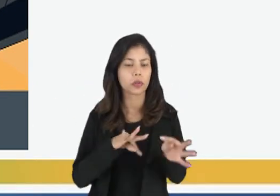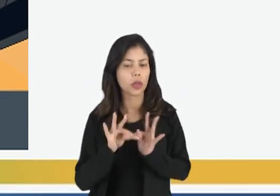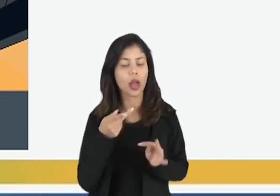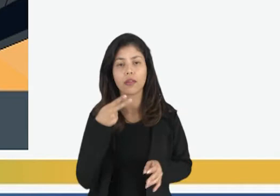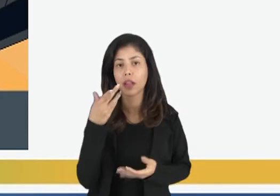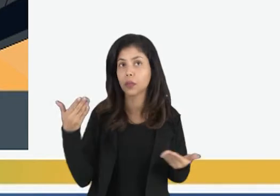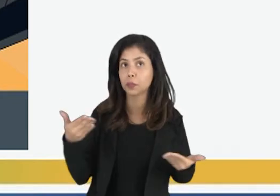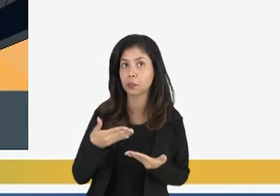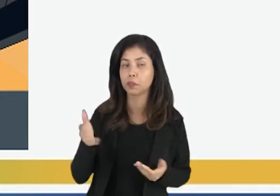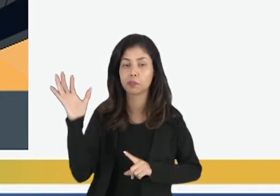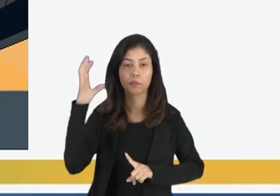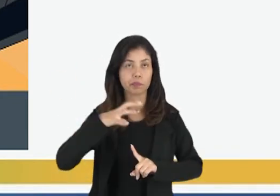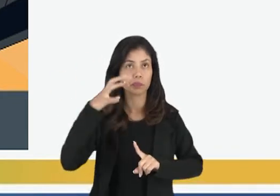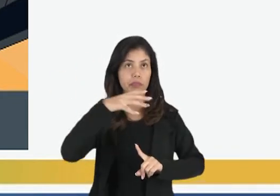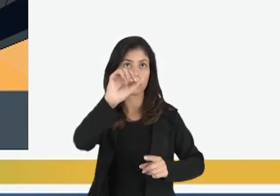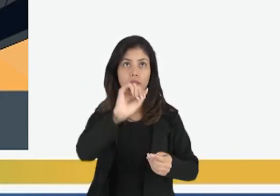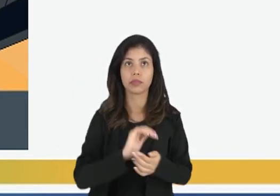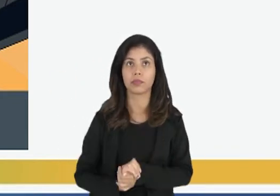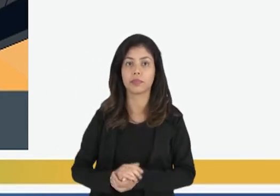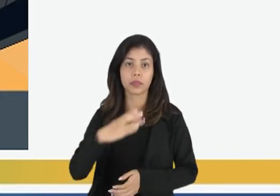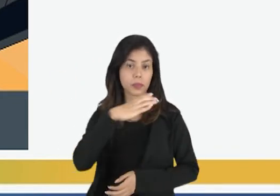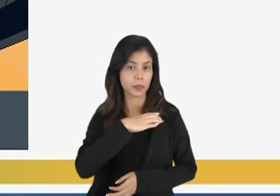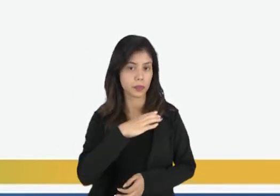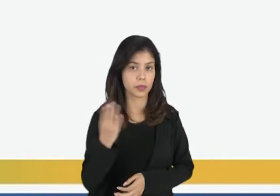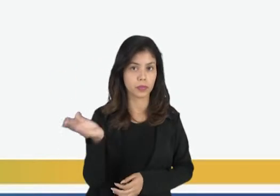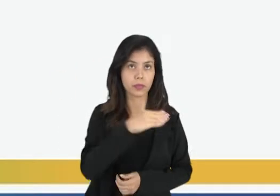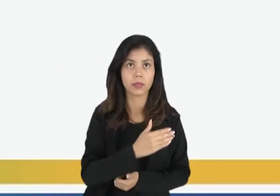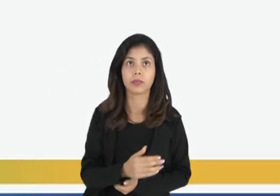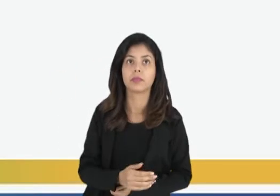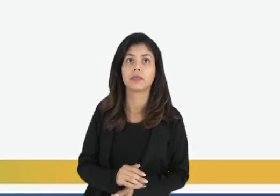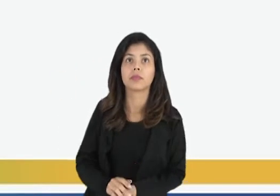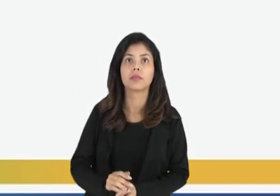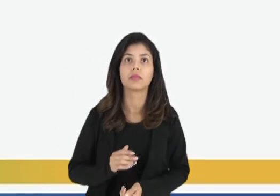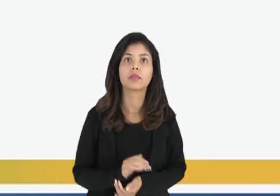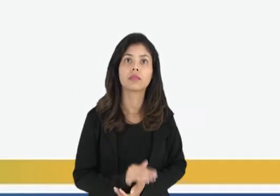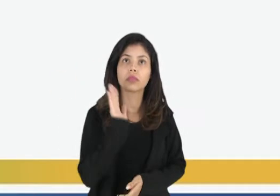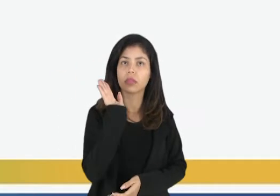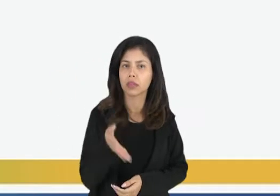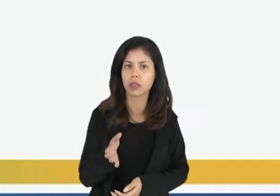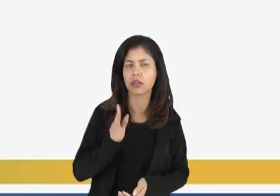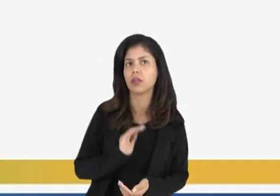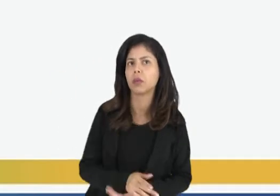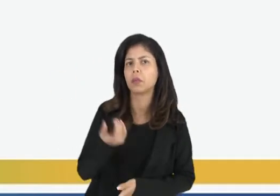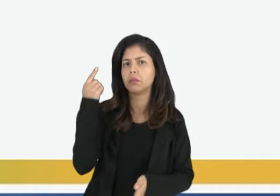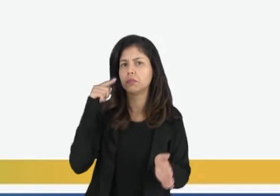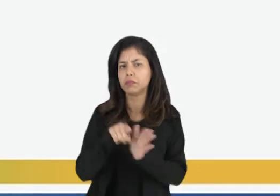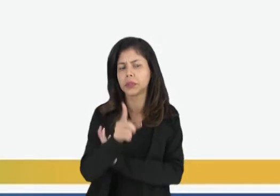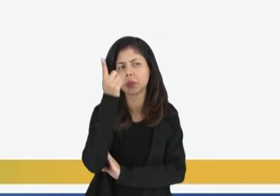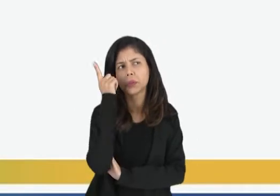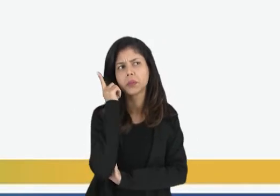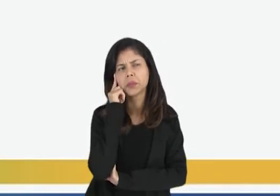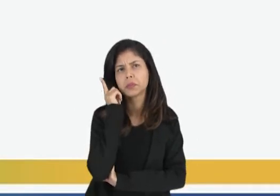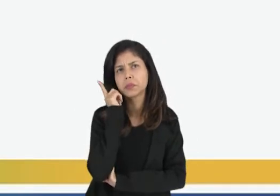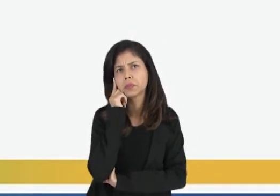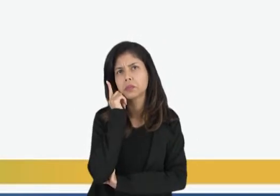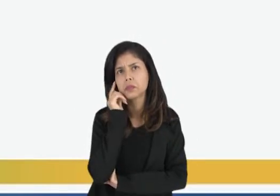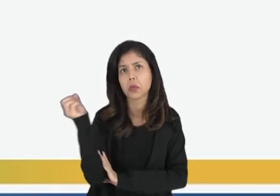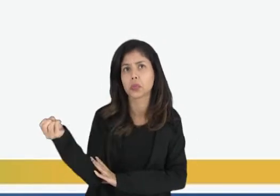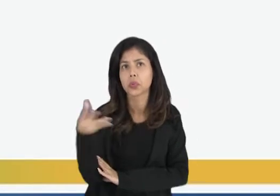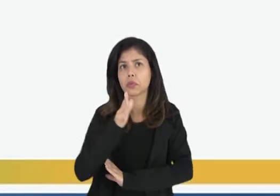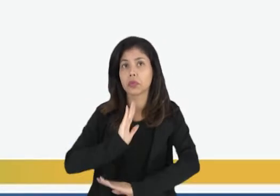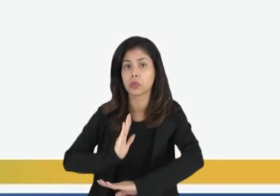agora falar sobre essas influências na cidade. Vamos lá então. Já se pegou pensando se as